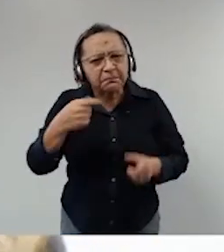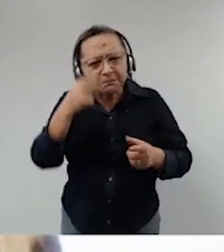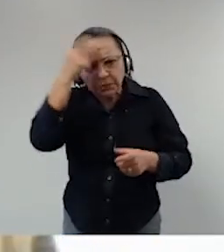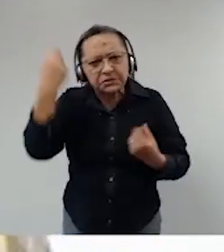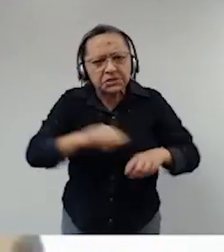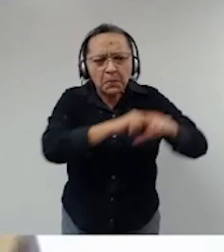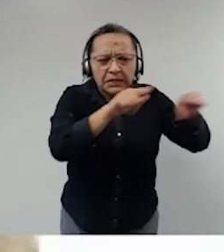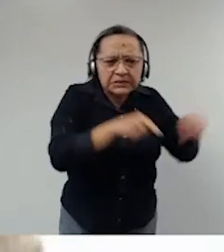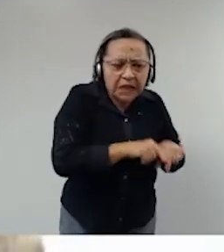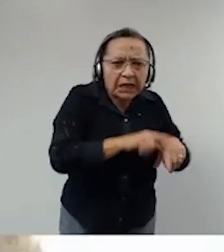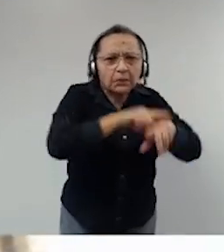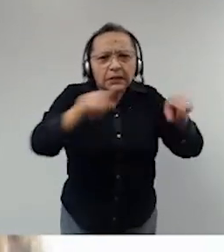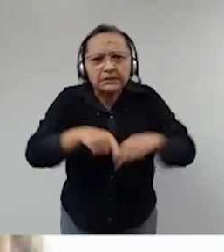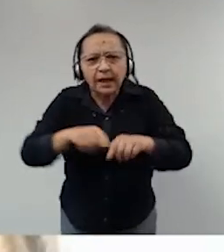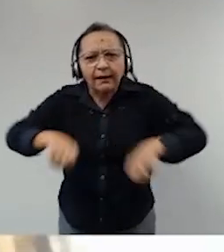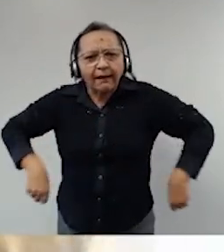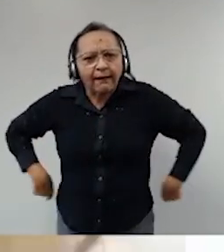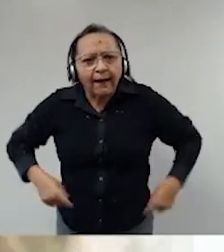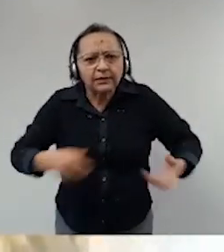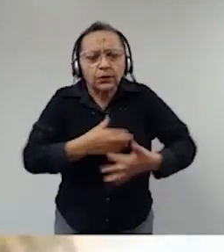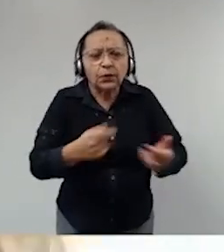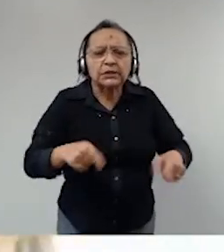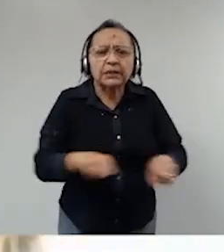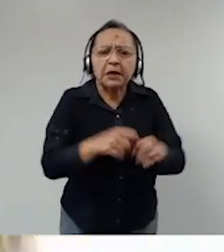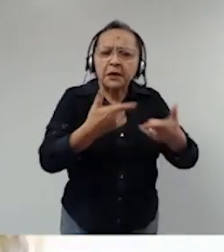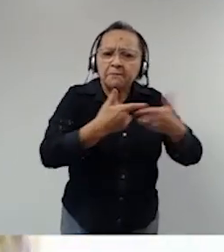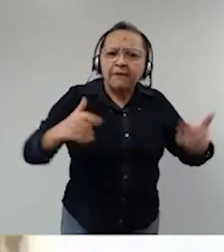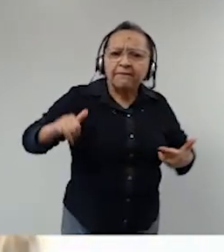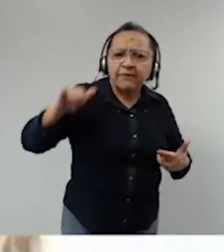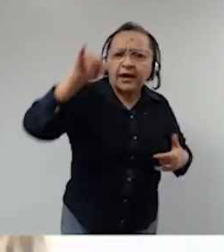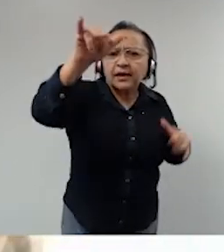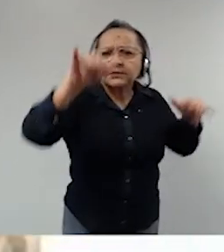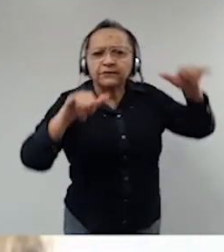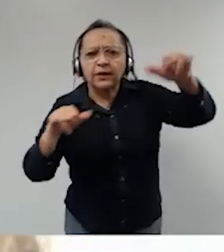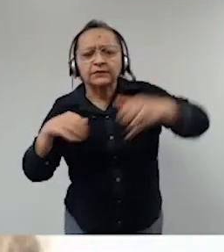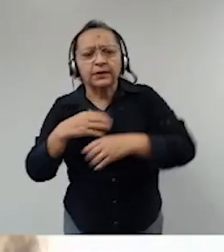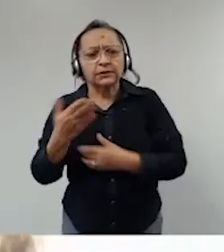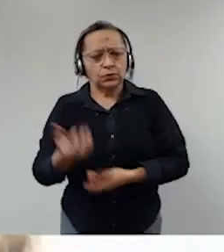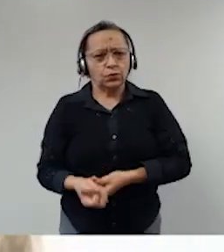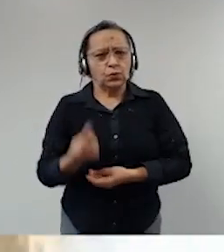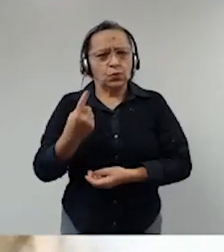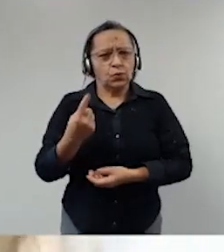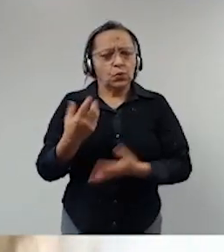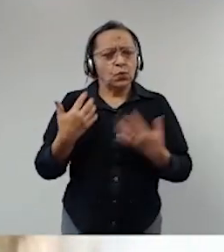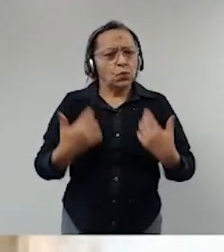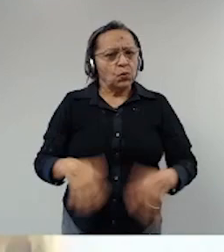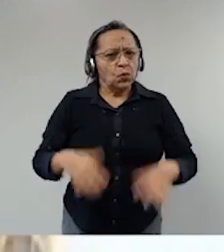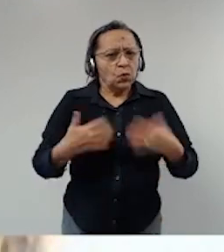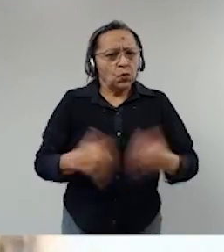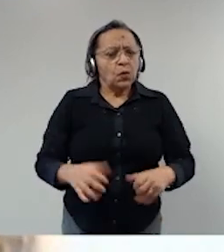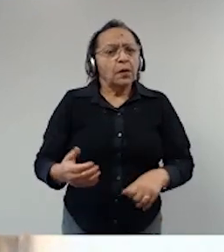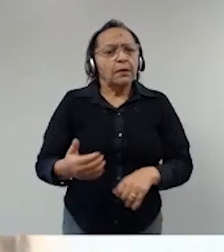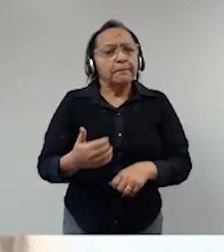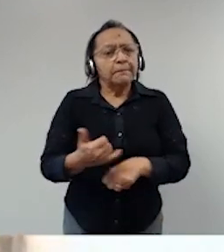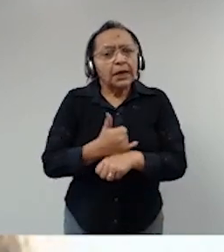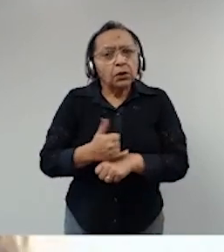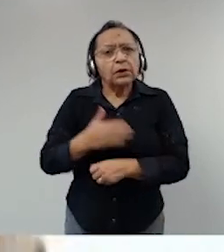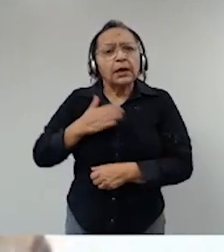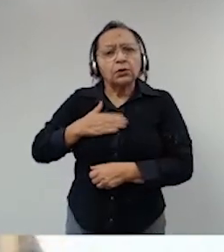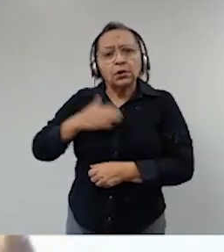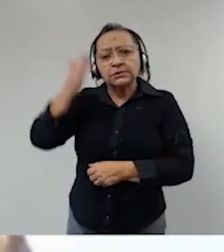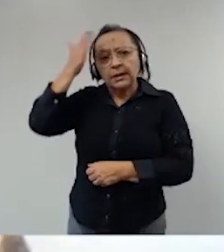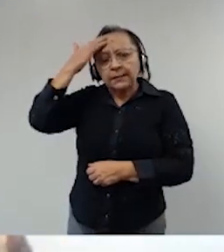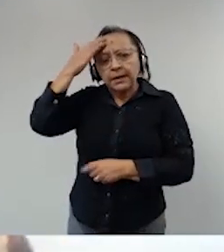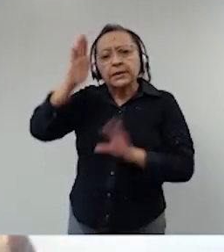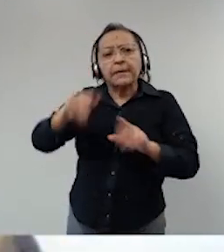desnecessário, a questão das viagens, isso melhora não somente o custo da empresa, mas melhora também a vida